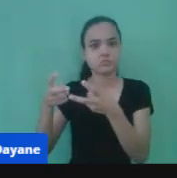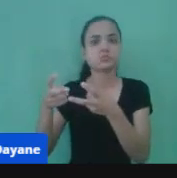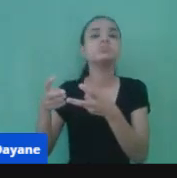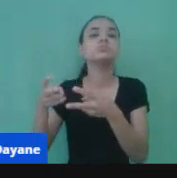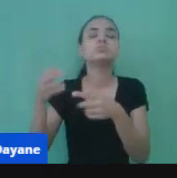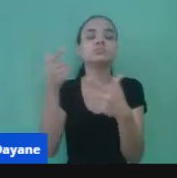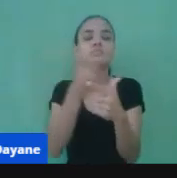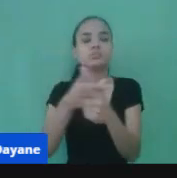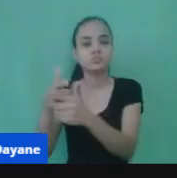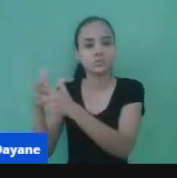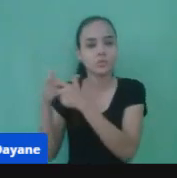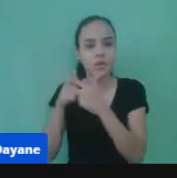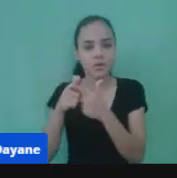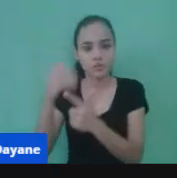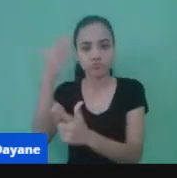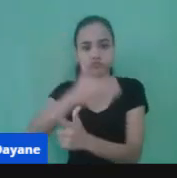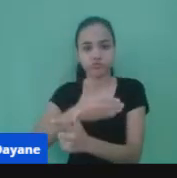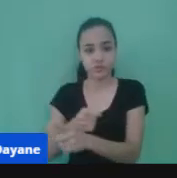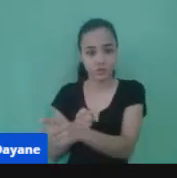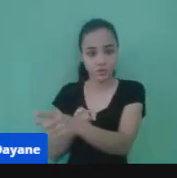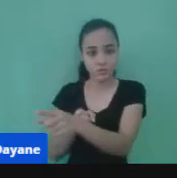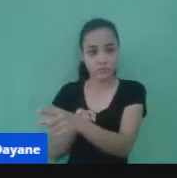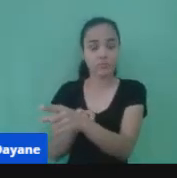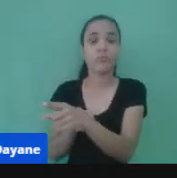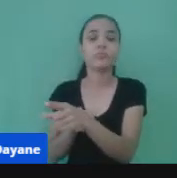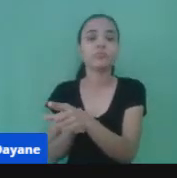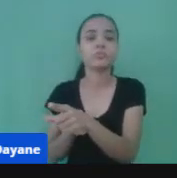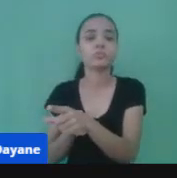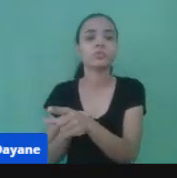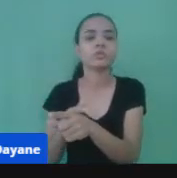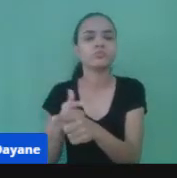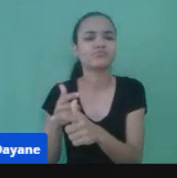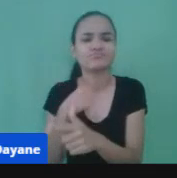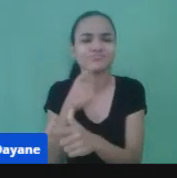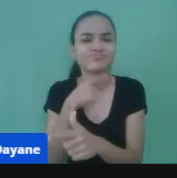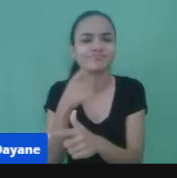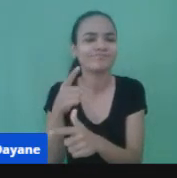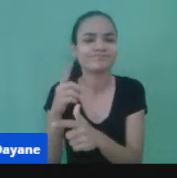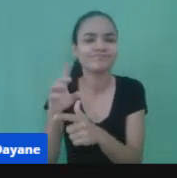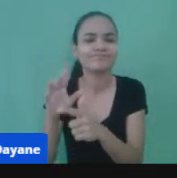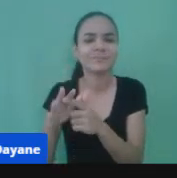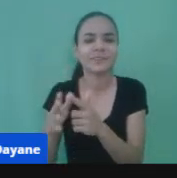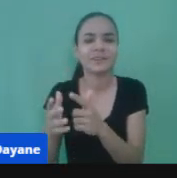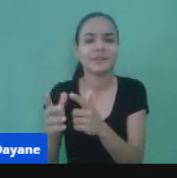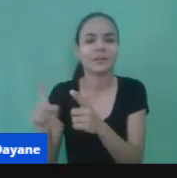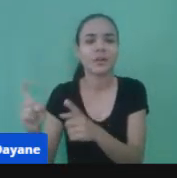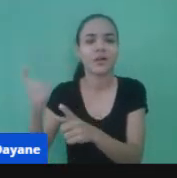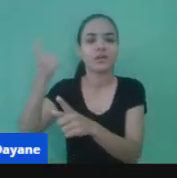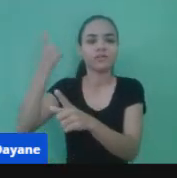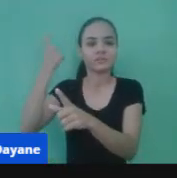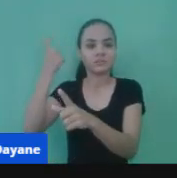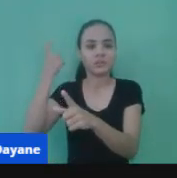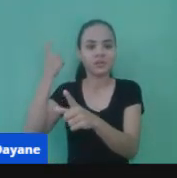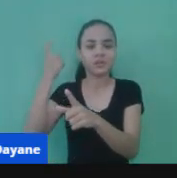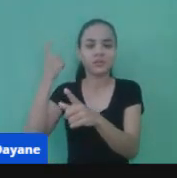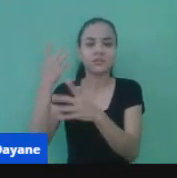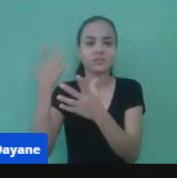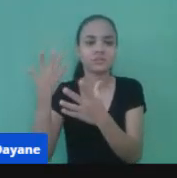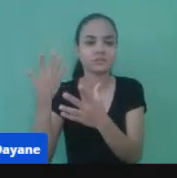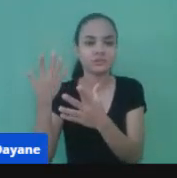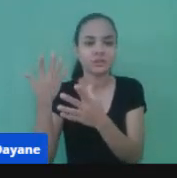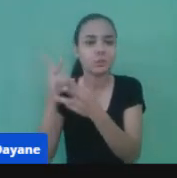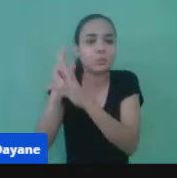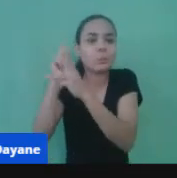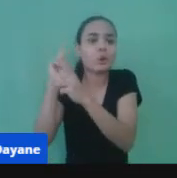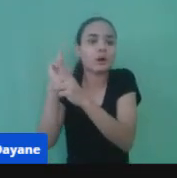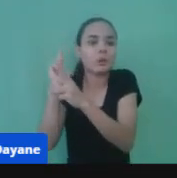porque a forma com que as coisas vão acontecendo, ou que aparece na televisão, ou como a gente ensina,